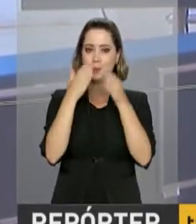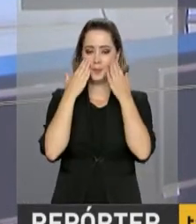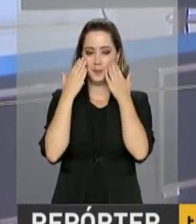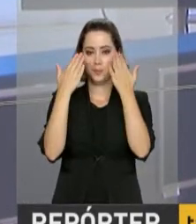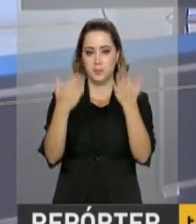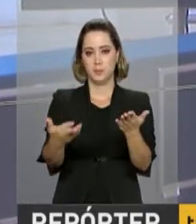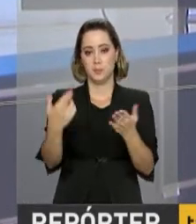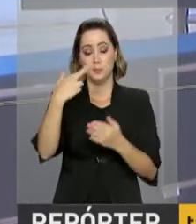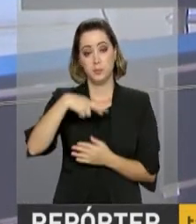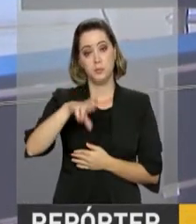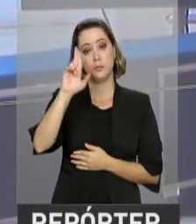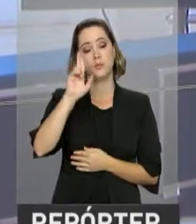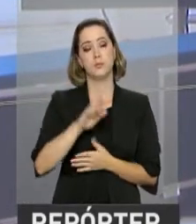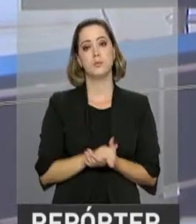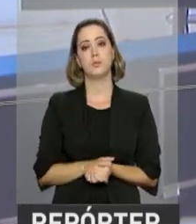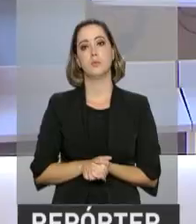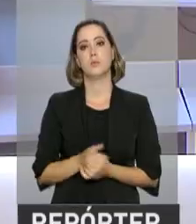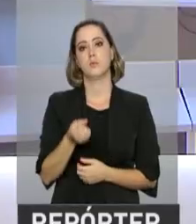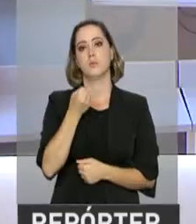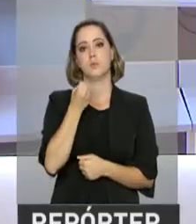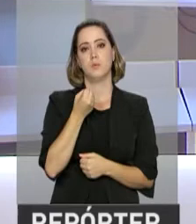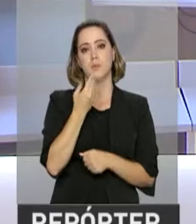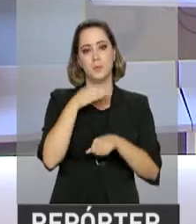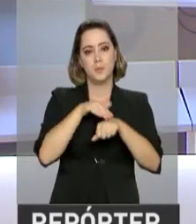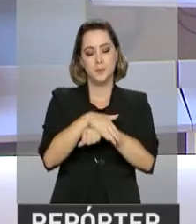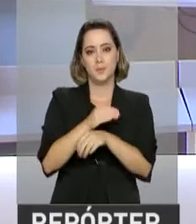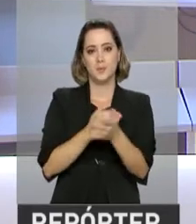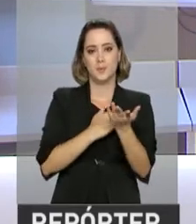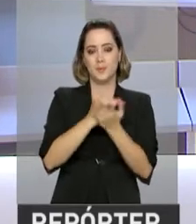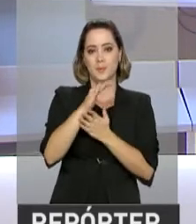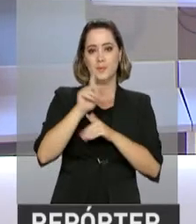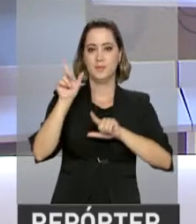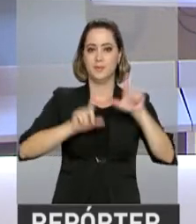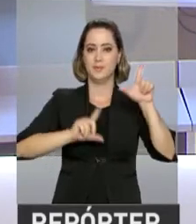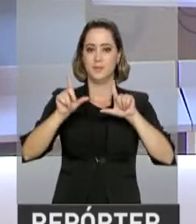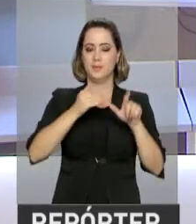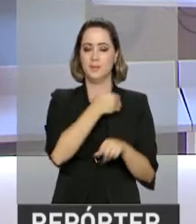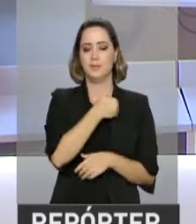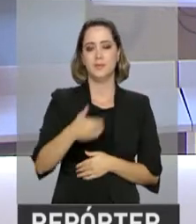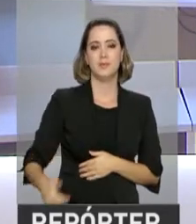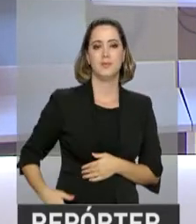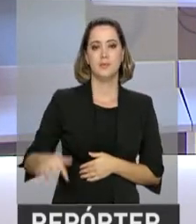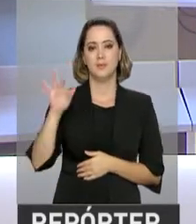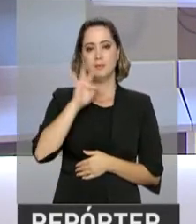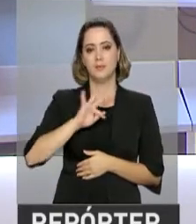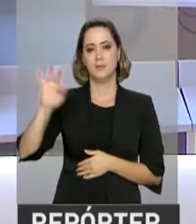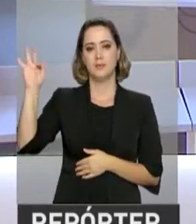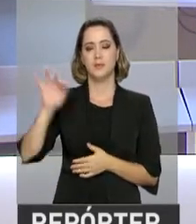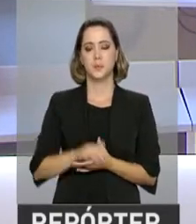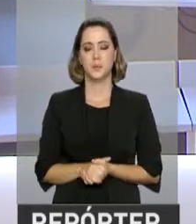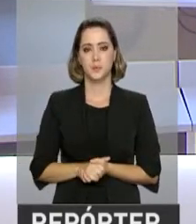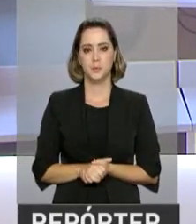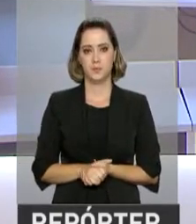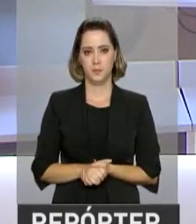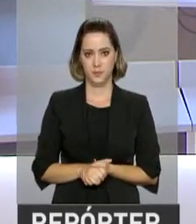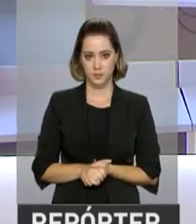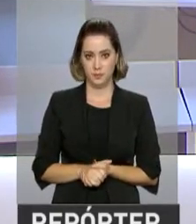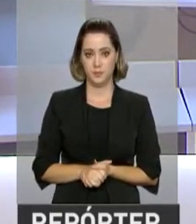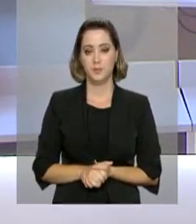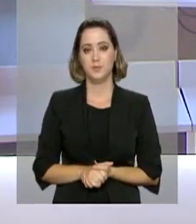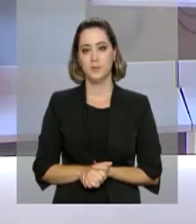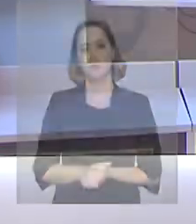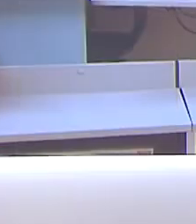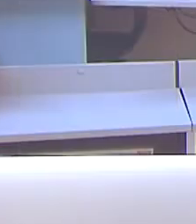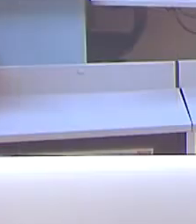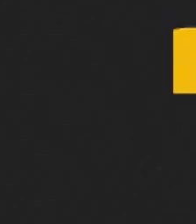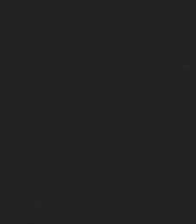próxima edição do repórter nbr boa noite pra você continue com a gente aqui na nbr a tv do governo federal